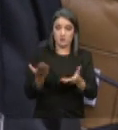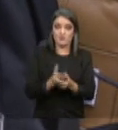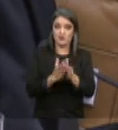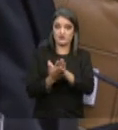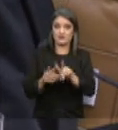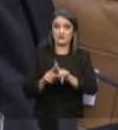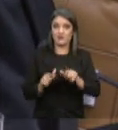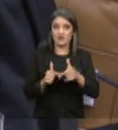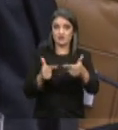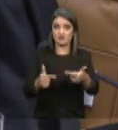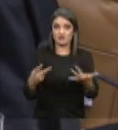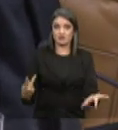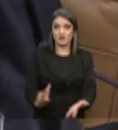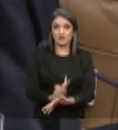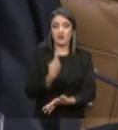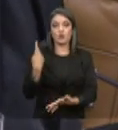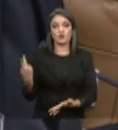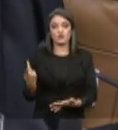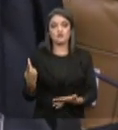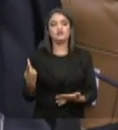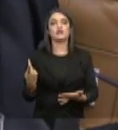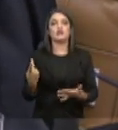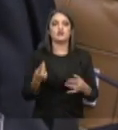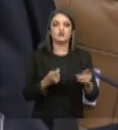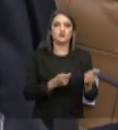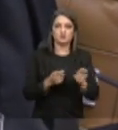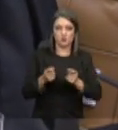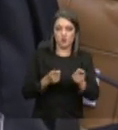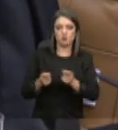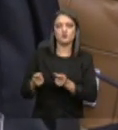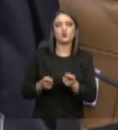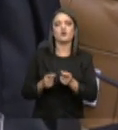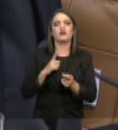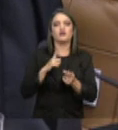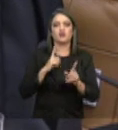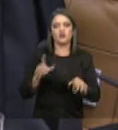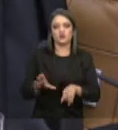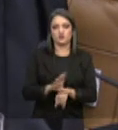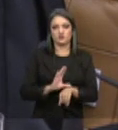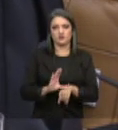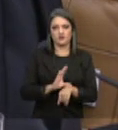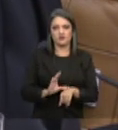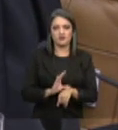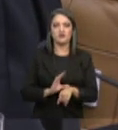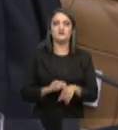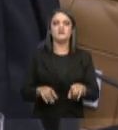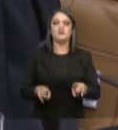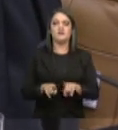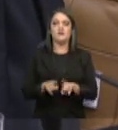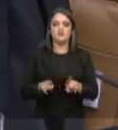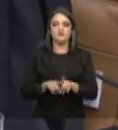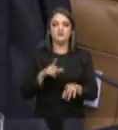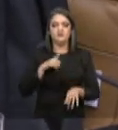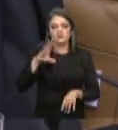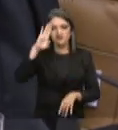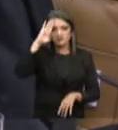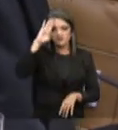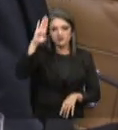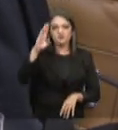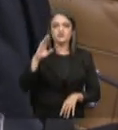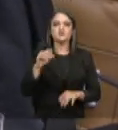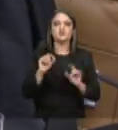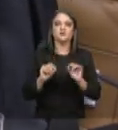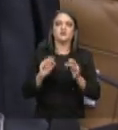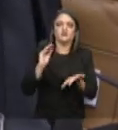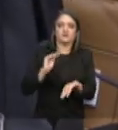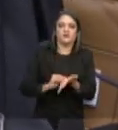e ações estruturais em sede de controle concentrado e consolidado decorrentes espécies de aumento do